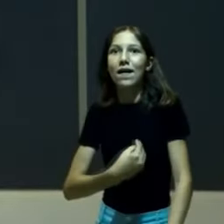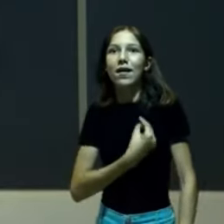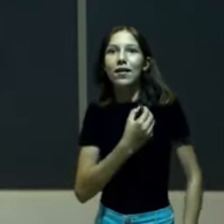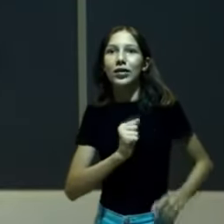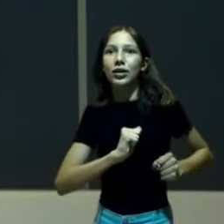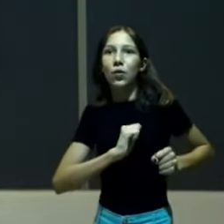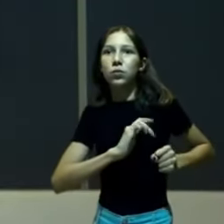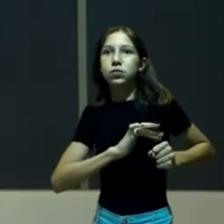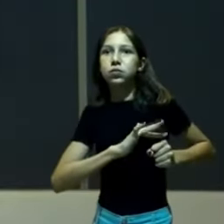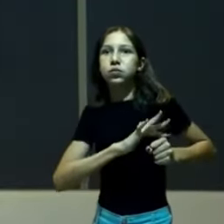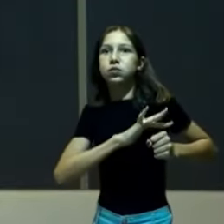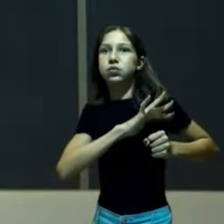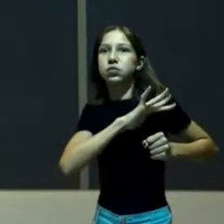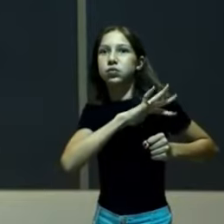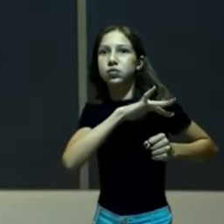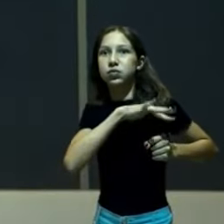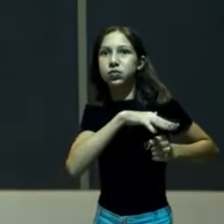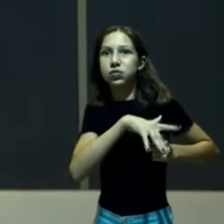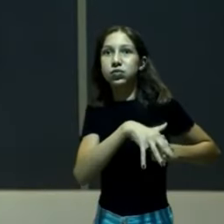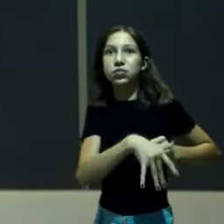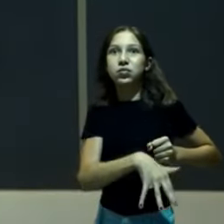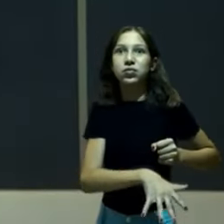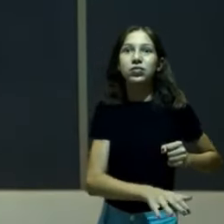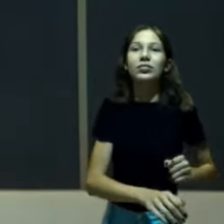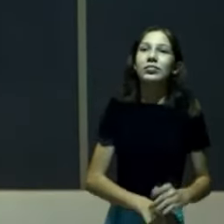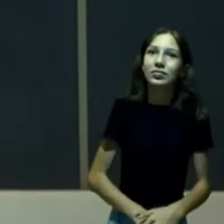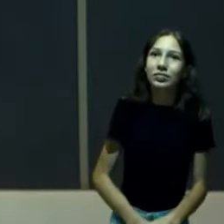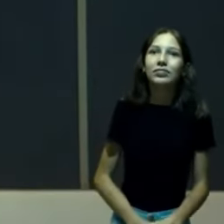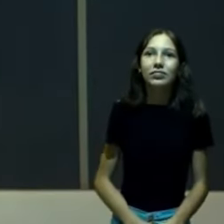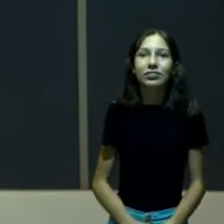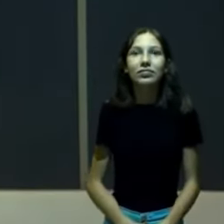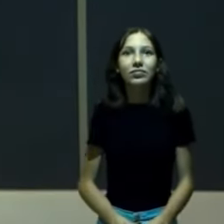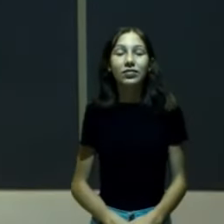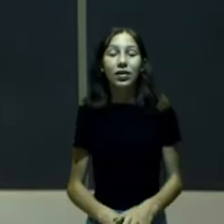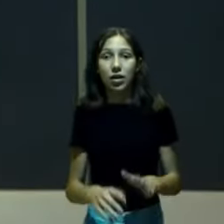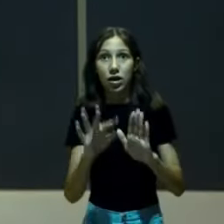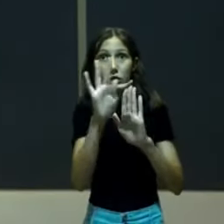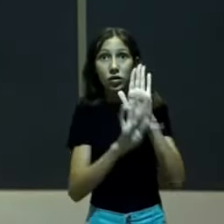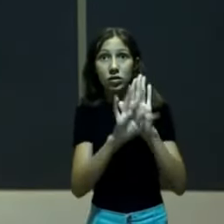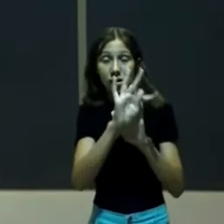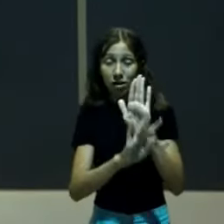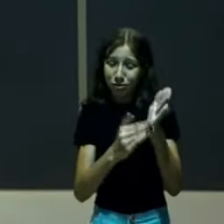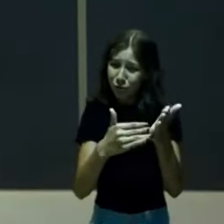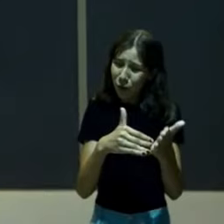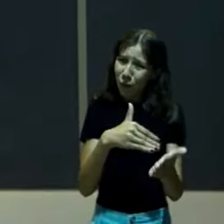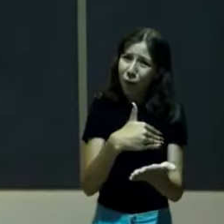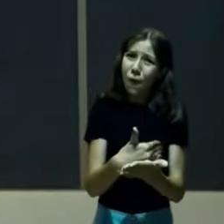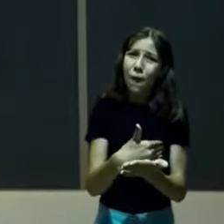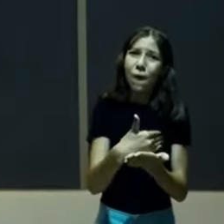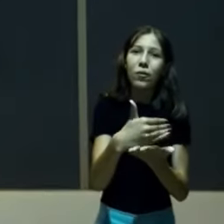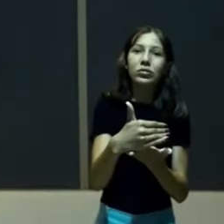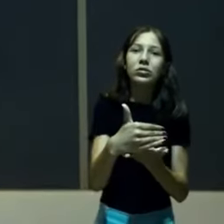meu Deus vai responder de forma generosa. E o texto continua assim: vai responder